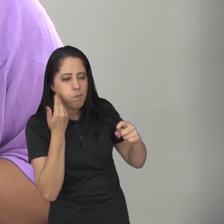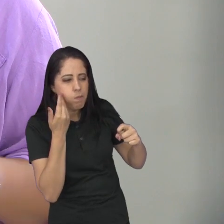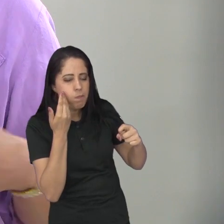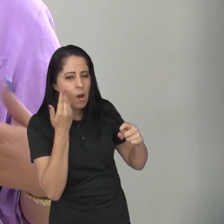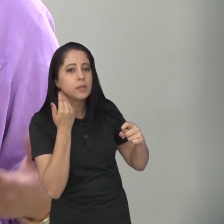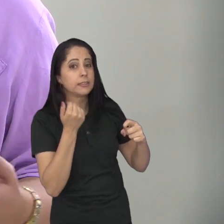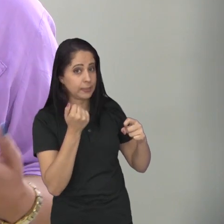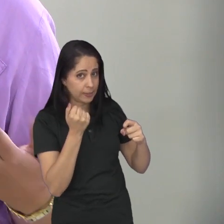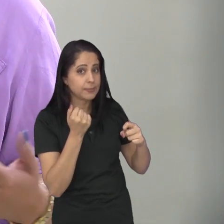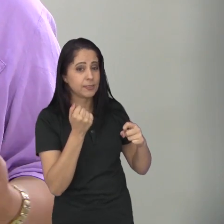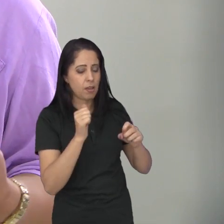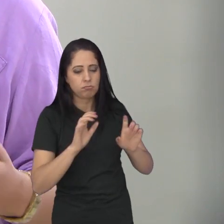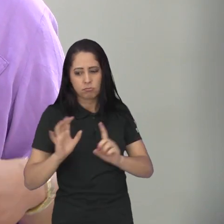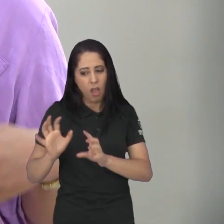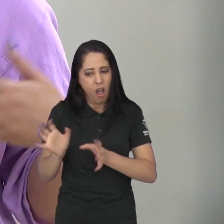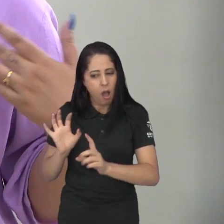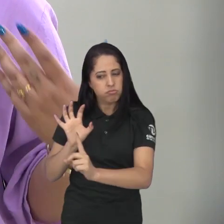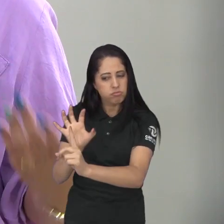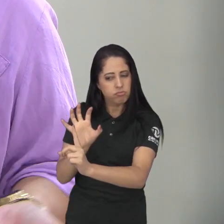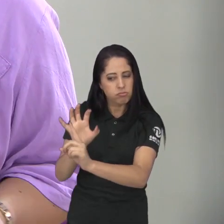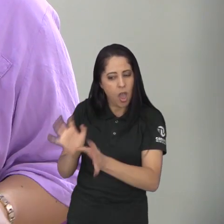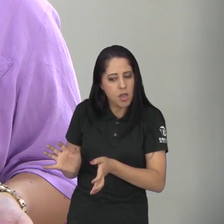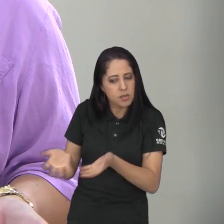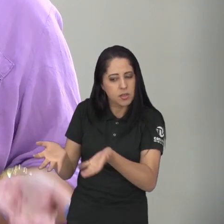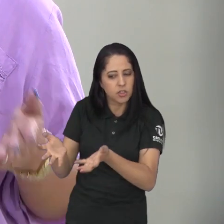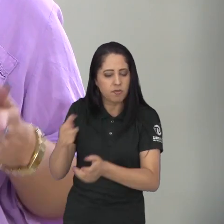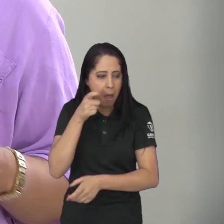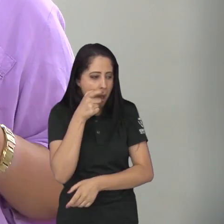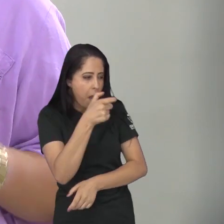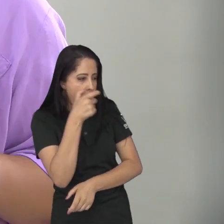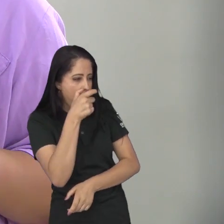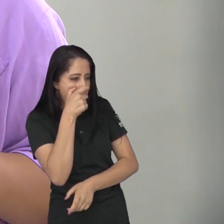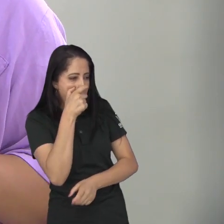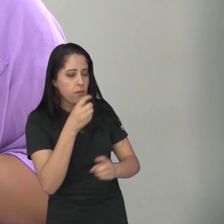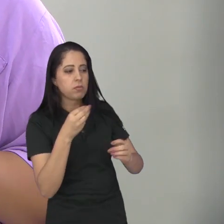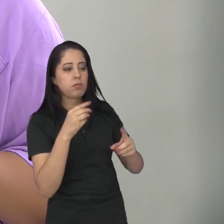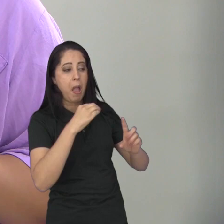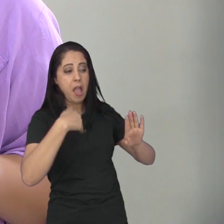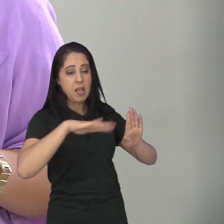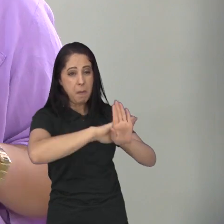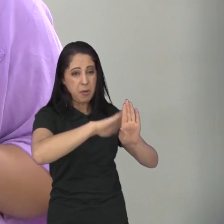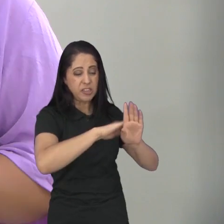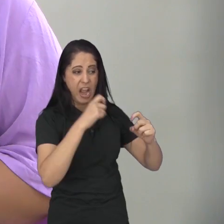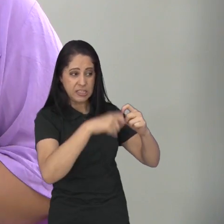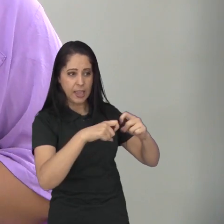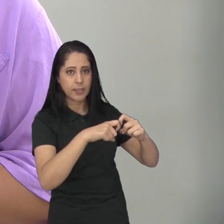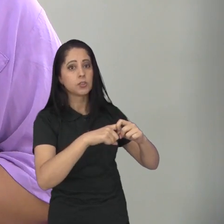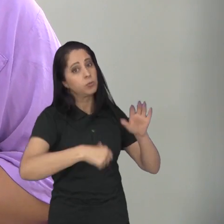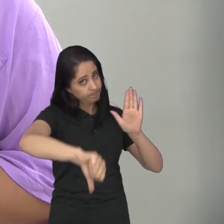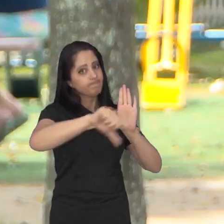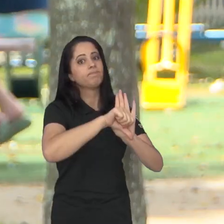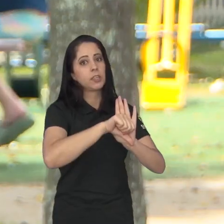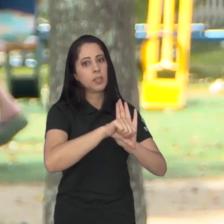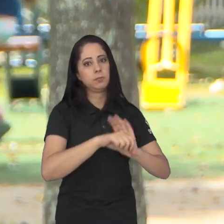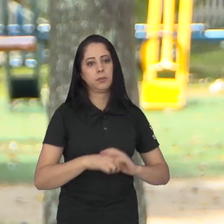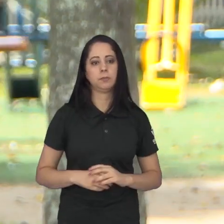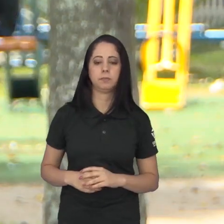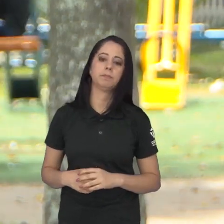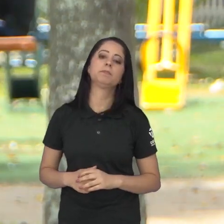criança fazer alguma coisa ali, incentivar essa criança a fazer alguma coisa com fins sexuais, é considerado crime.